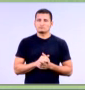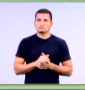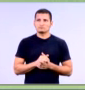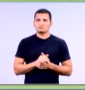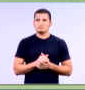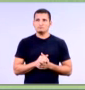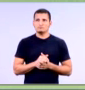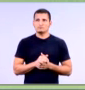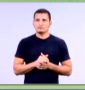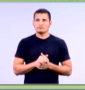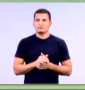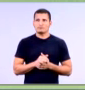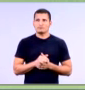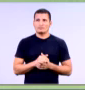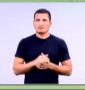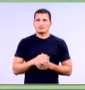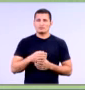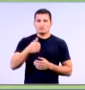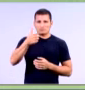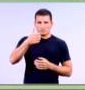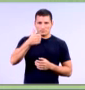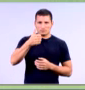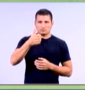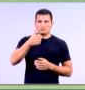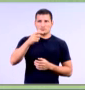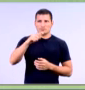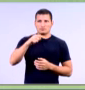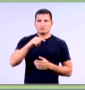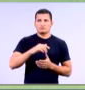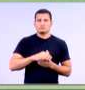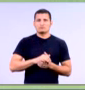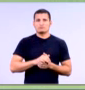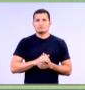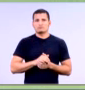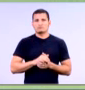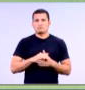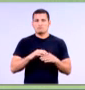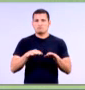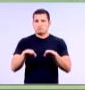código mesmo. Então, o primeiro construtor é o construtor padrão.